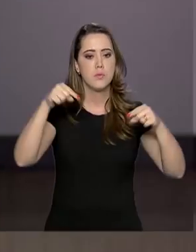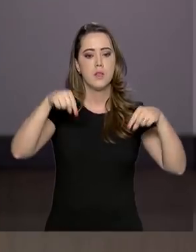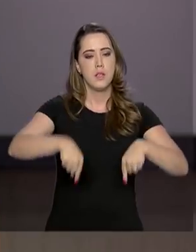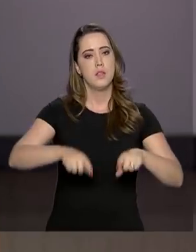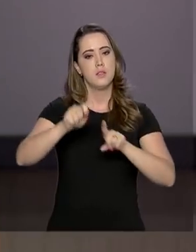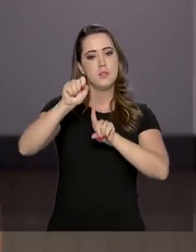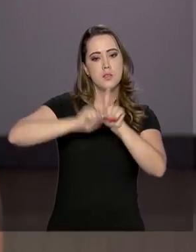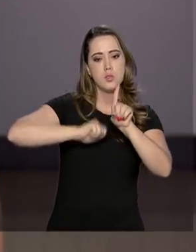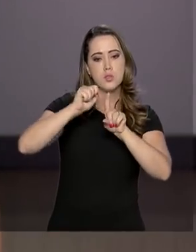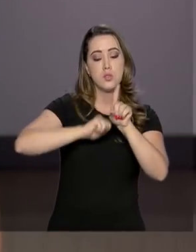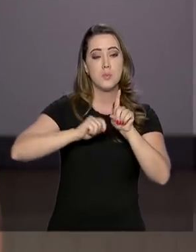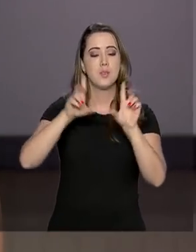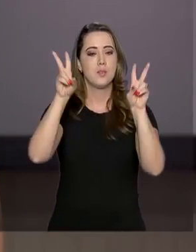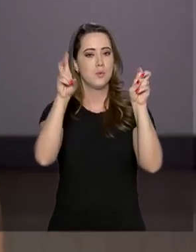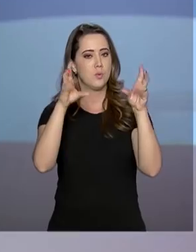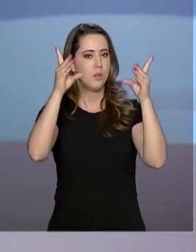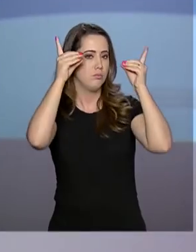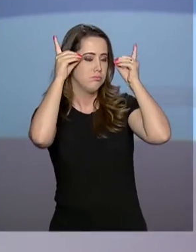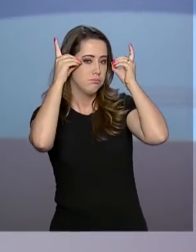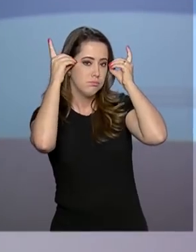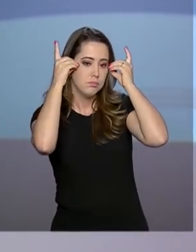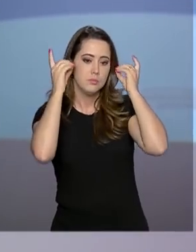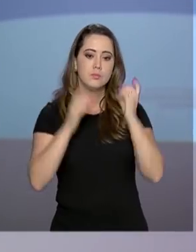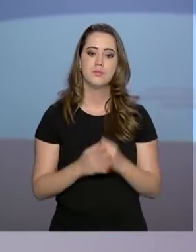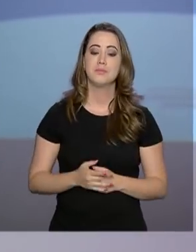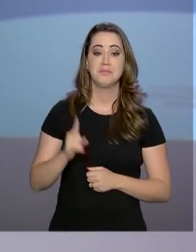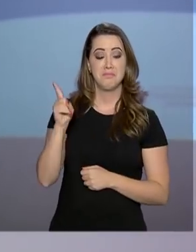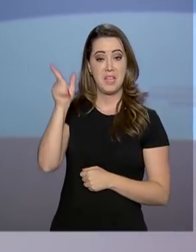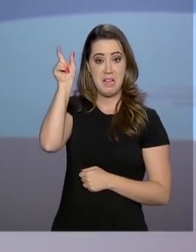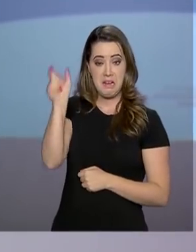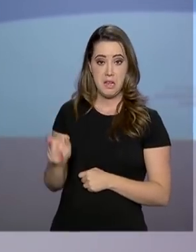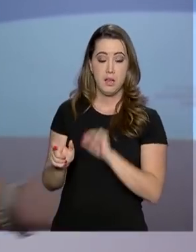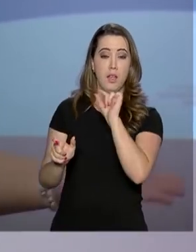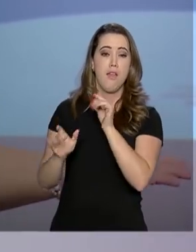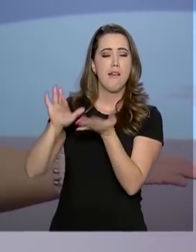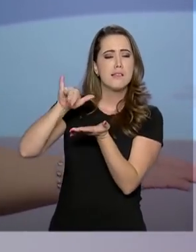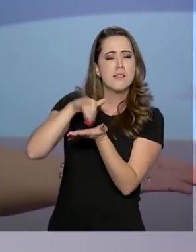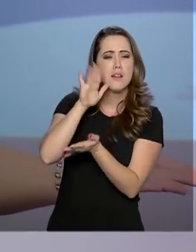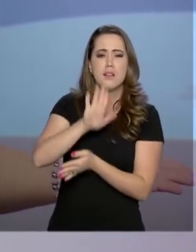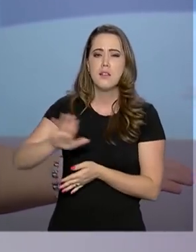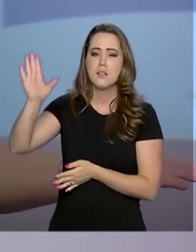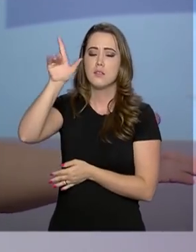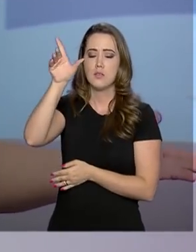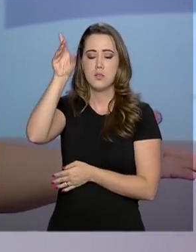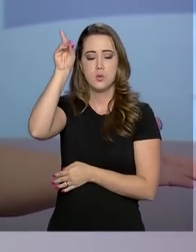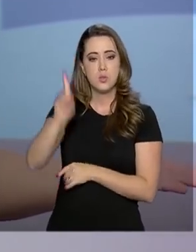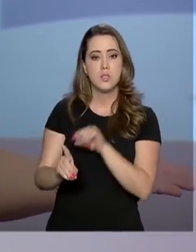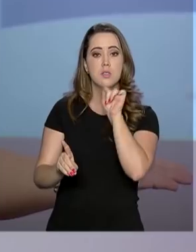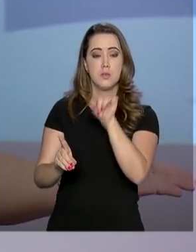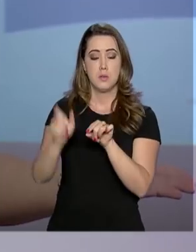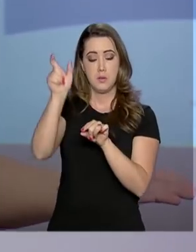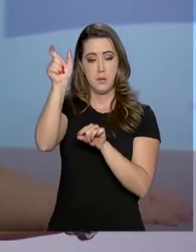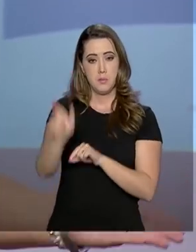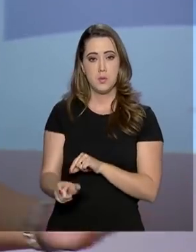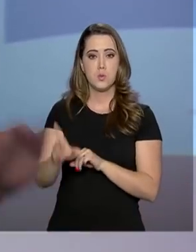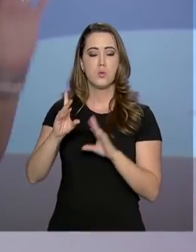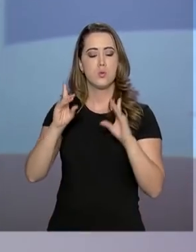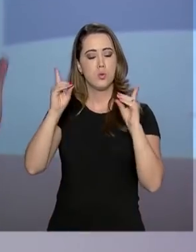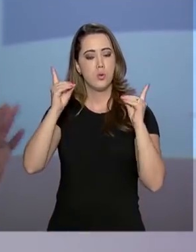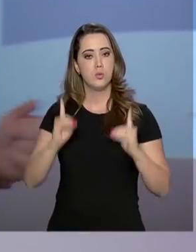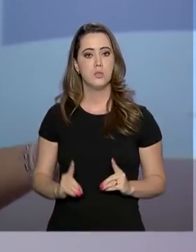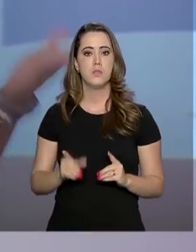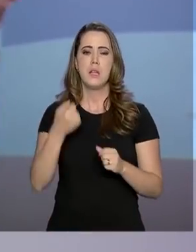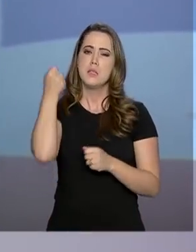o tema foi a Síndrome de Down. A Secretária Nacional dos Direitos da Pessoa com Deficiência, que é surda, explicou por meio